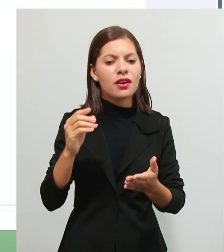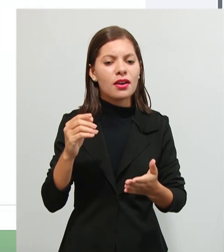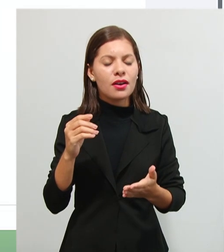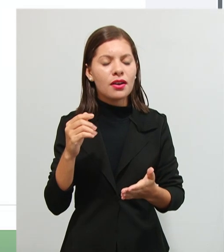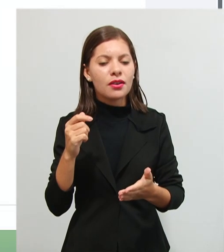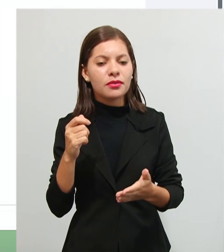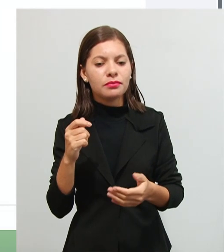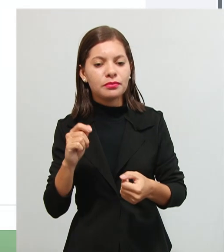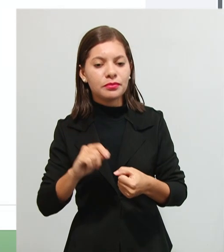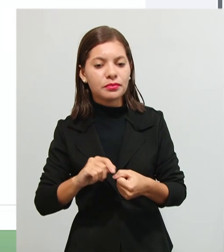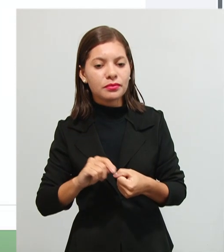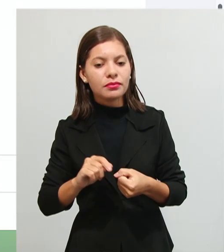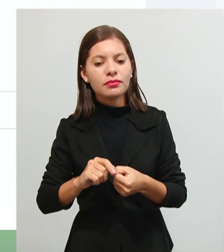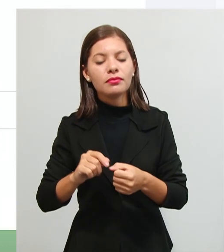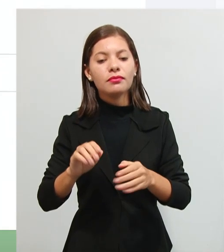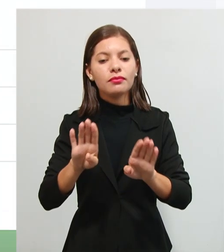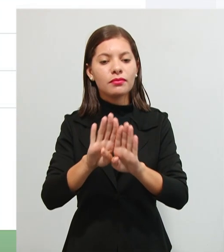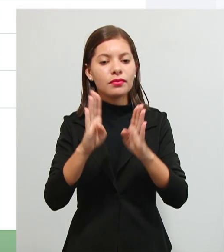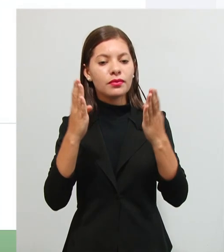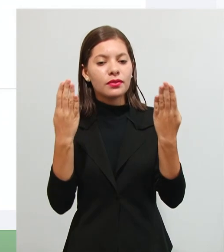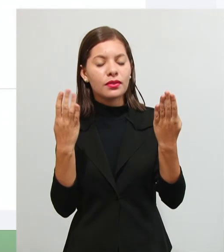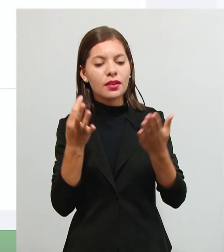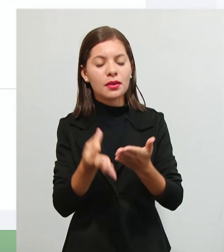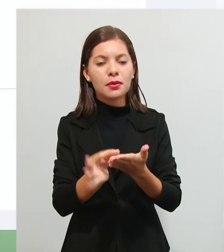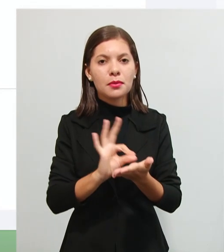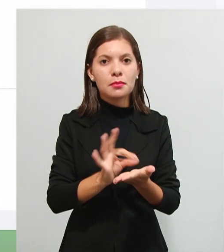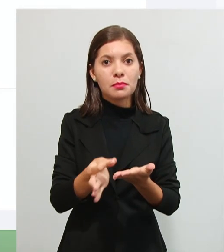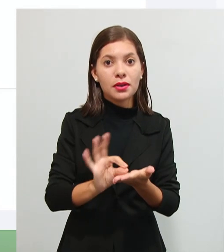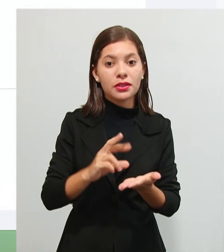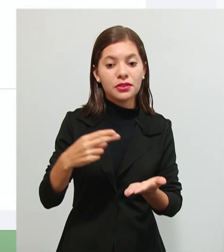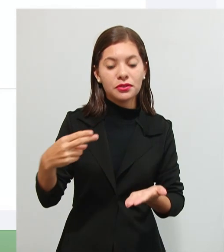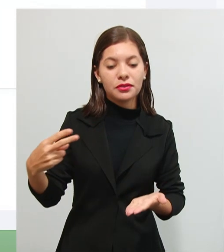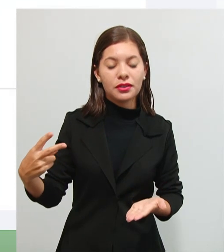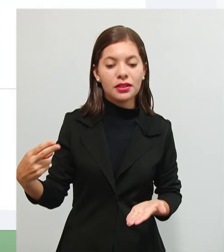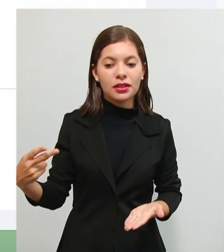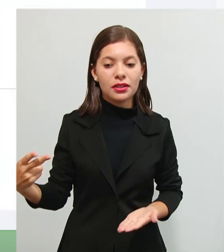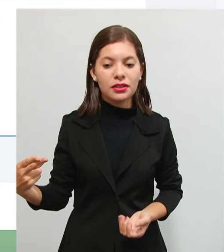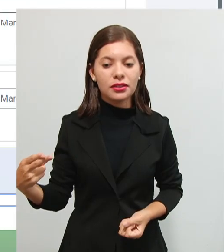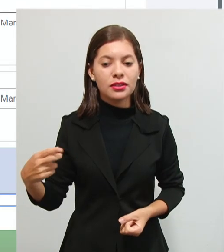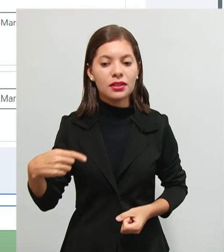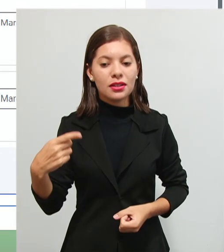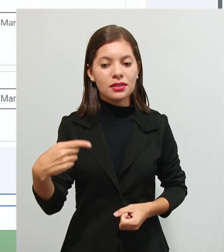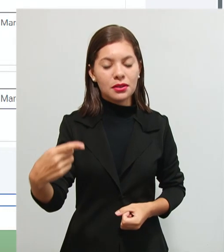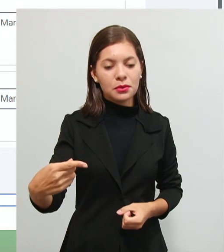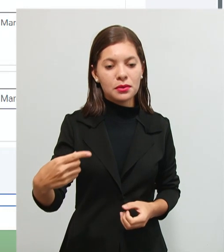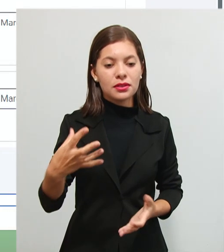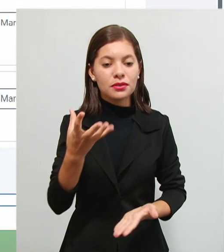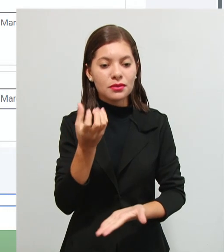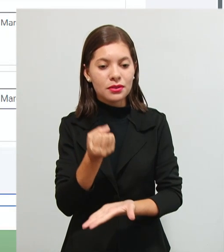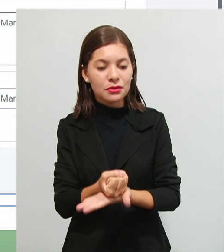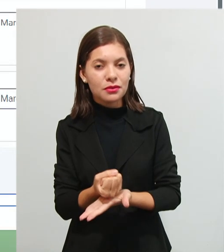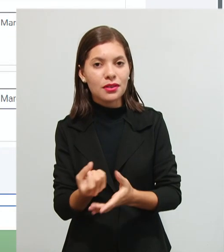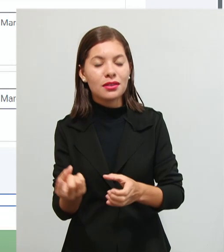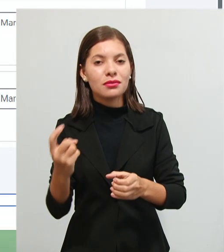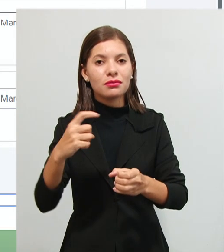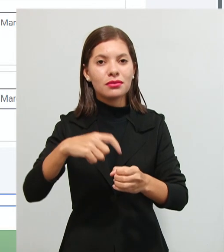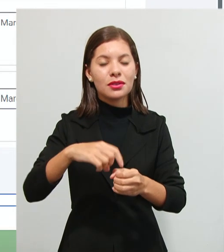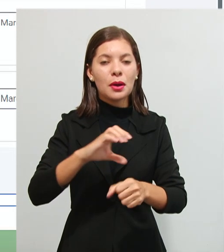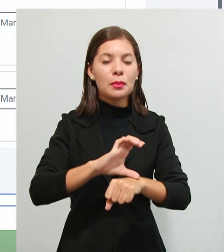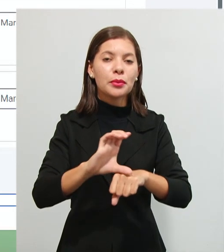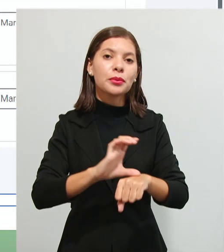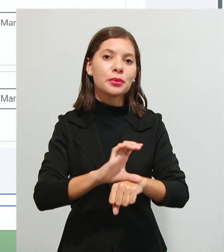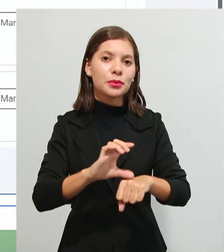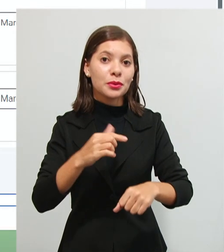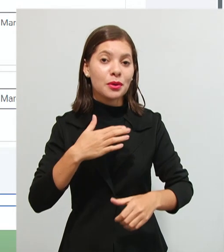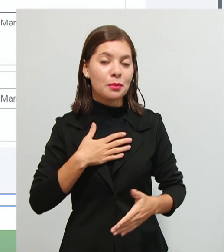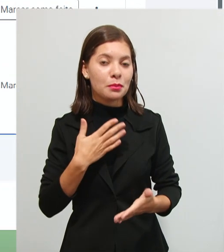do AVA aberto e abre em outra página, e na sequência eu vou salvar e voltar para o curso. Então a minha aula